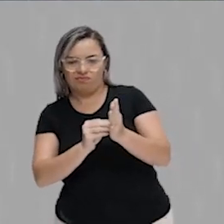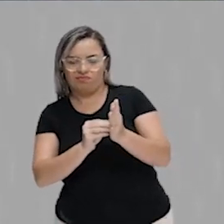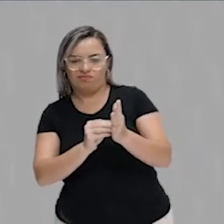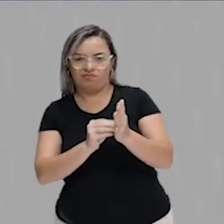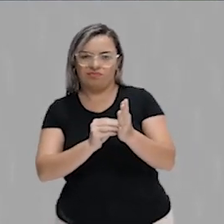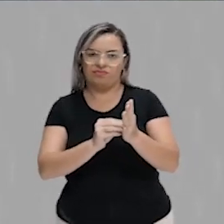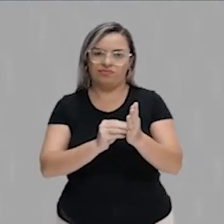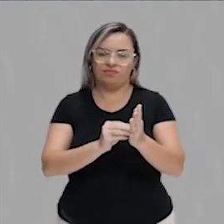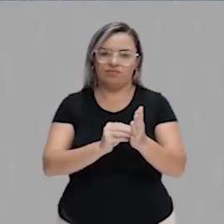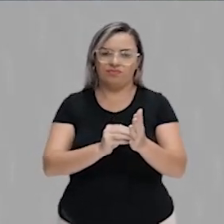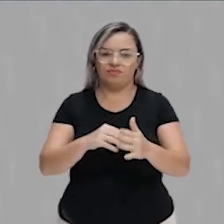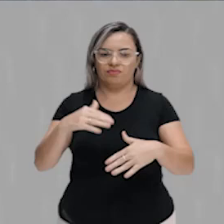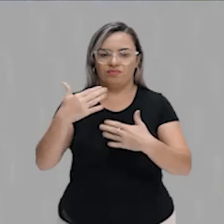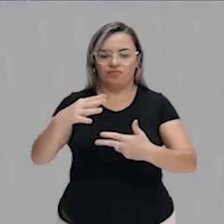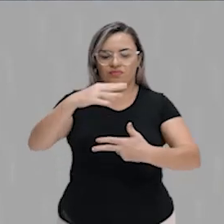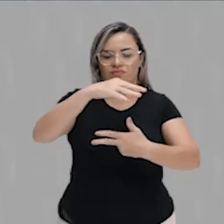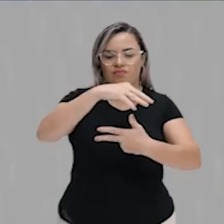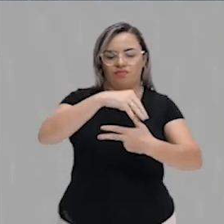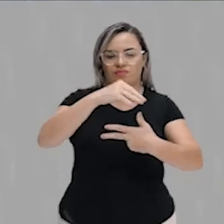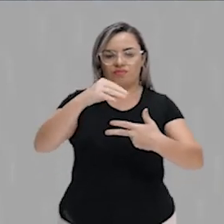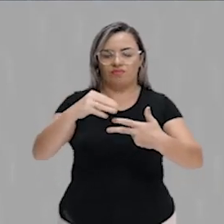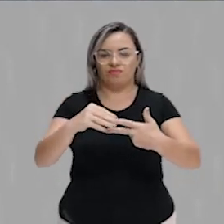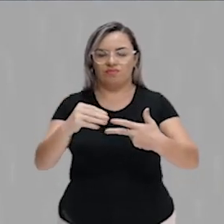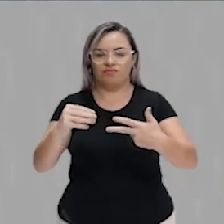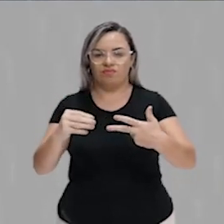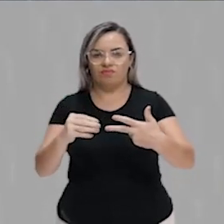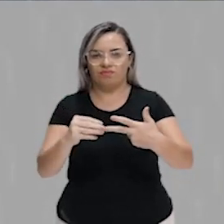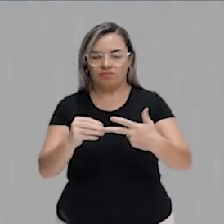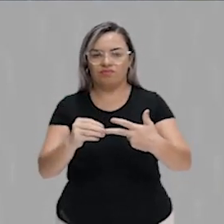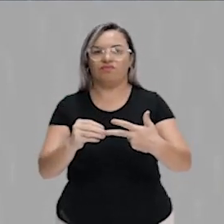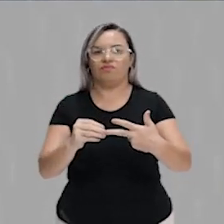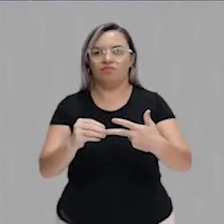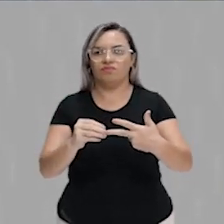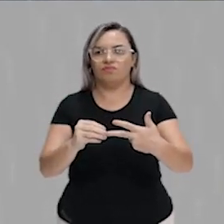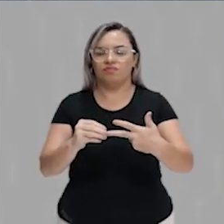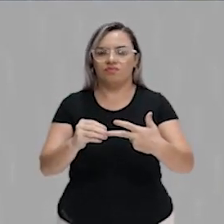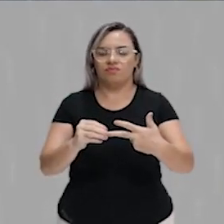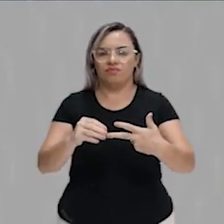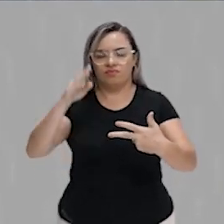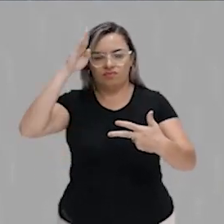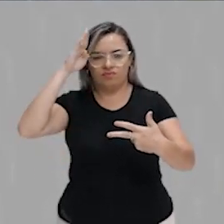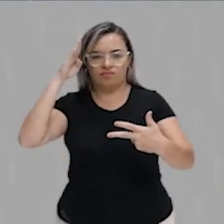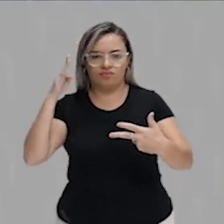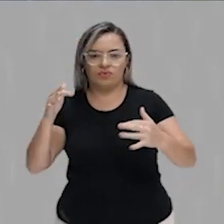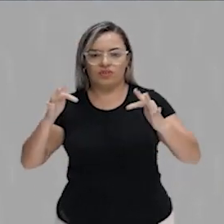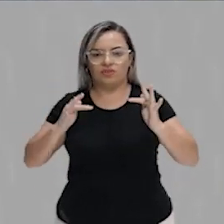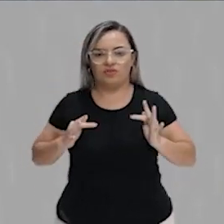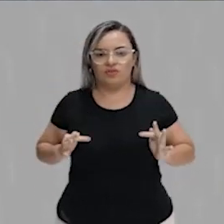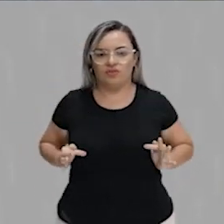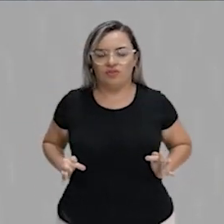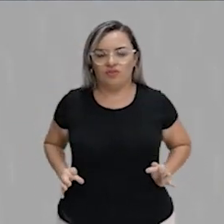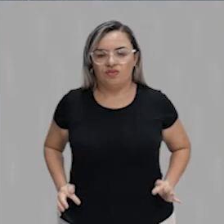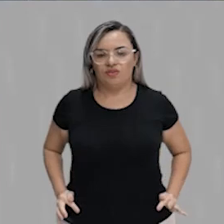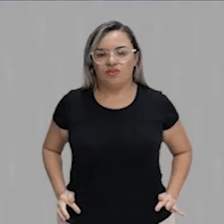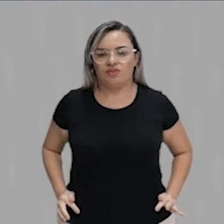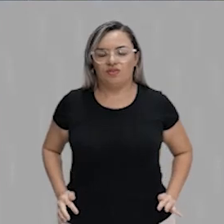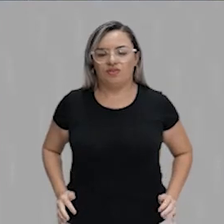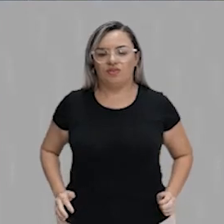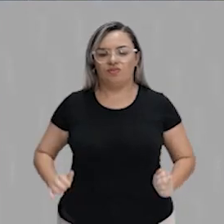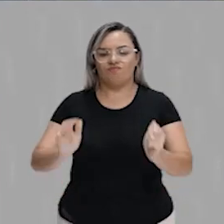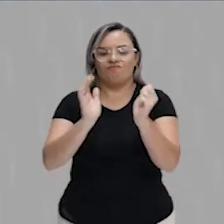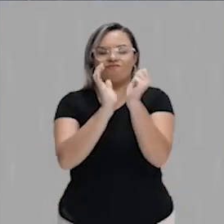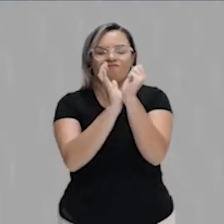em questões de Enem que cai sobre principalmente fisiologia vegetal. Falou em fisiologia